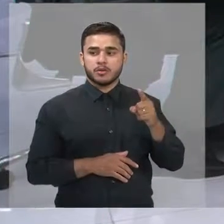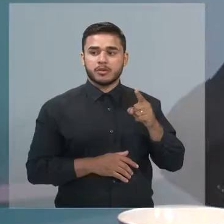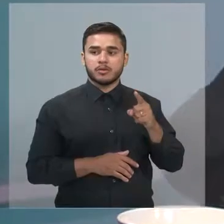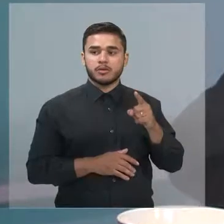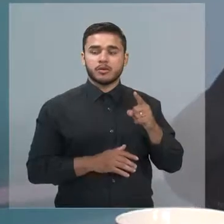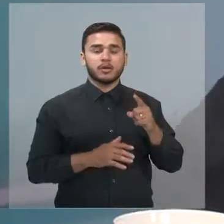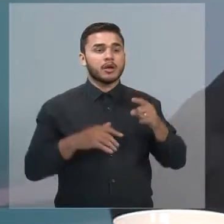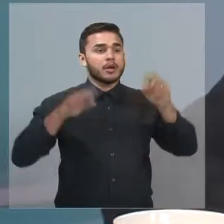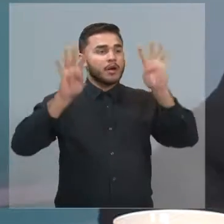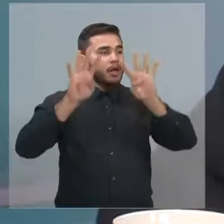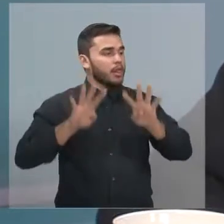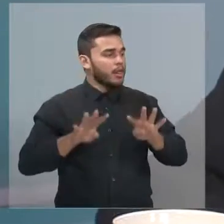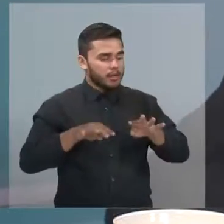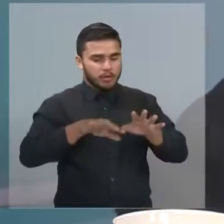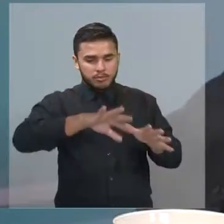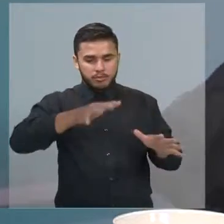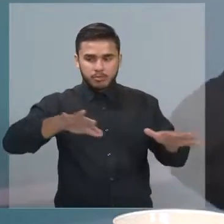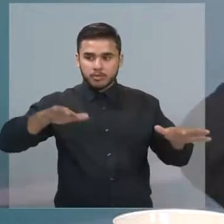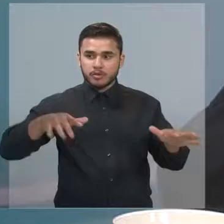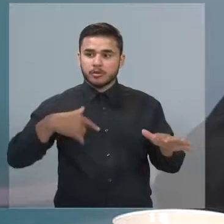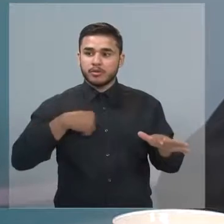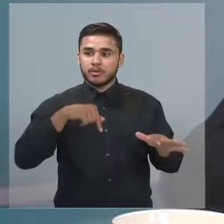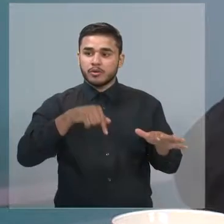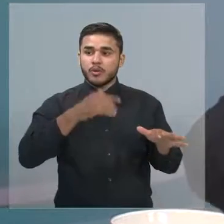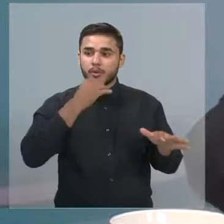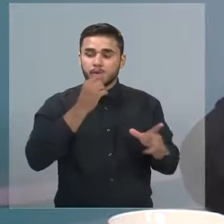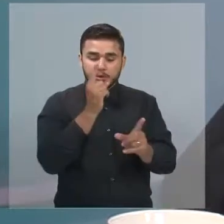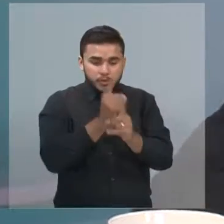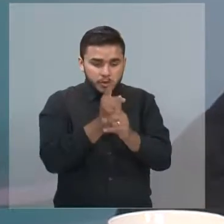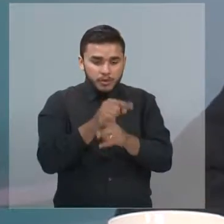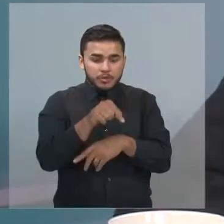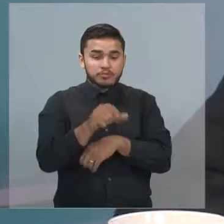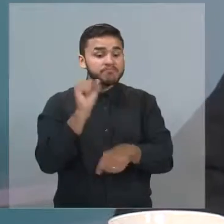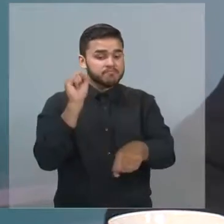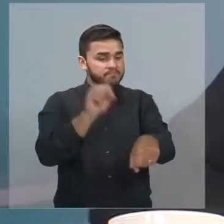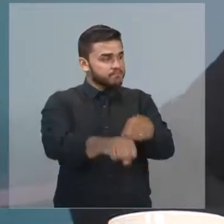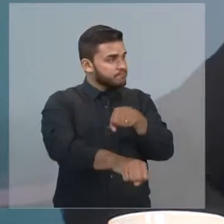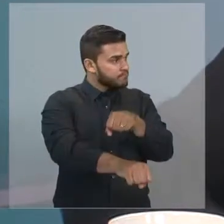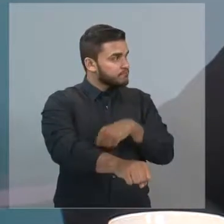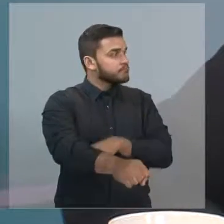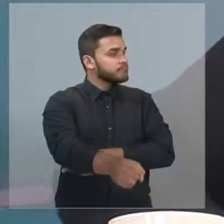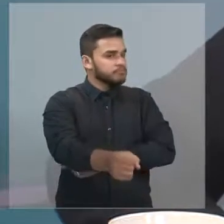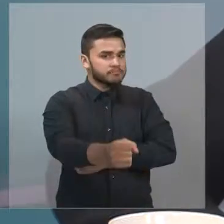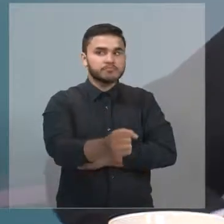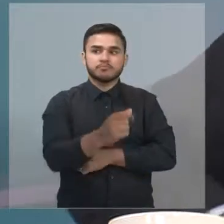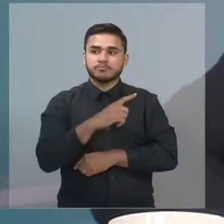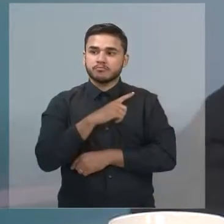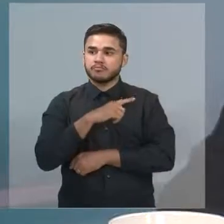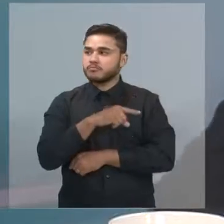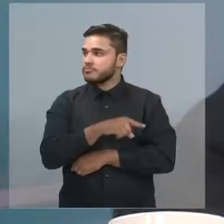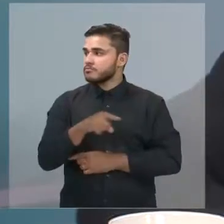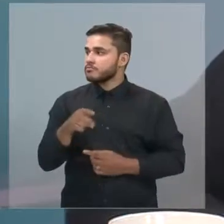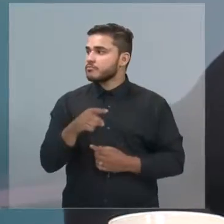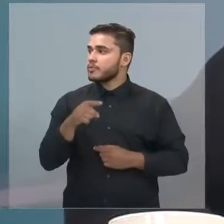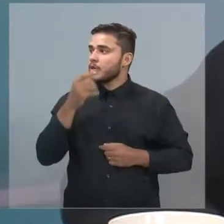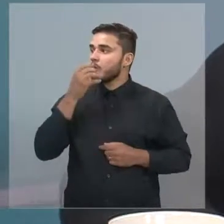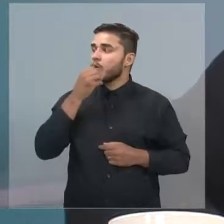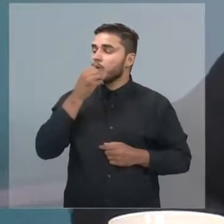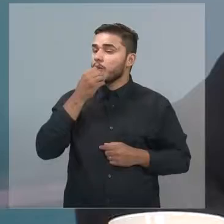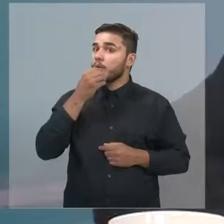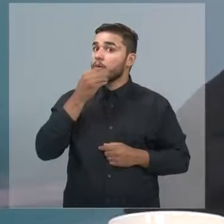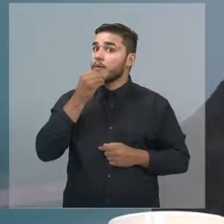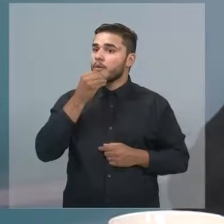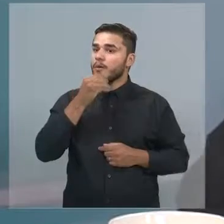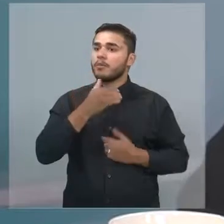anos, estava enterrado numa neve, e foram descobrir que o homem foi assassinado, que havia realmente mutilações, o homem era